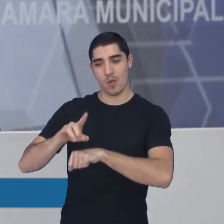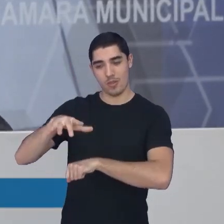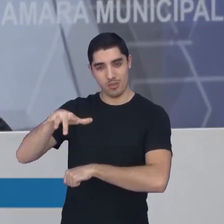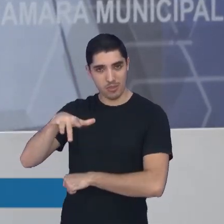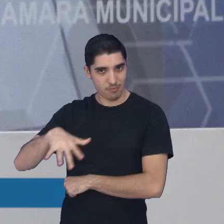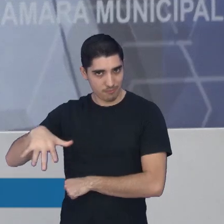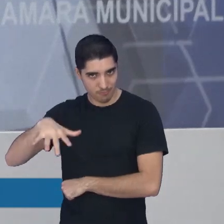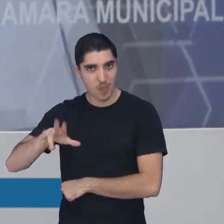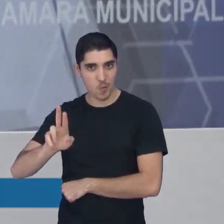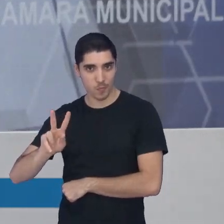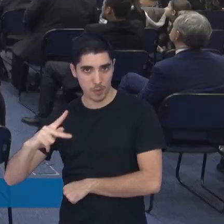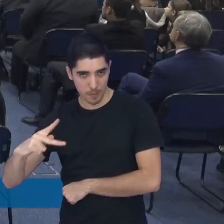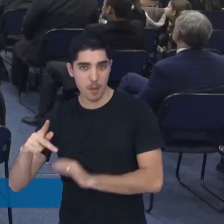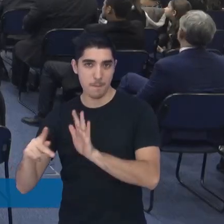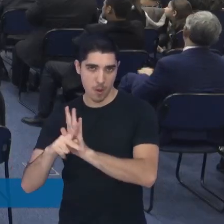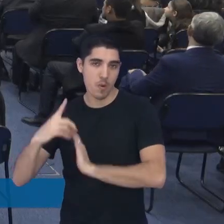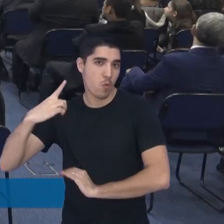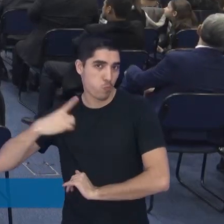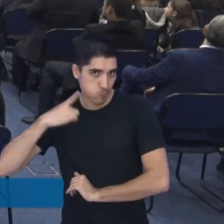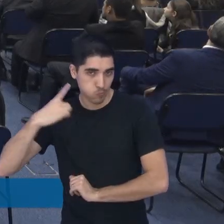Univap.